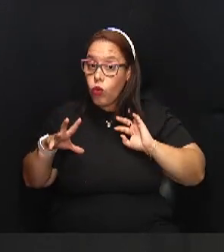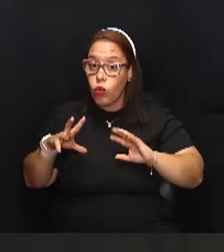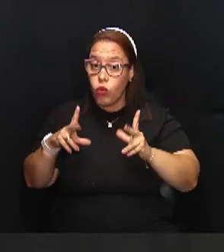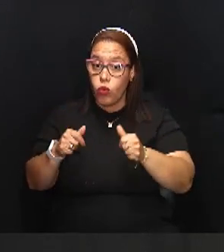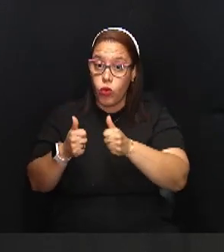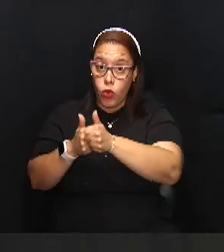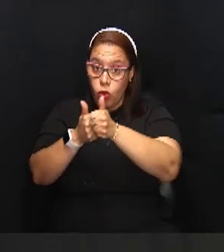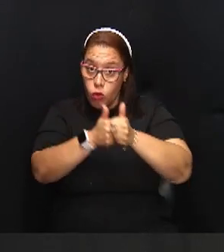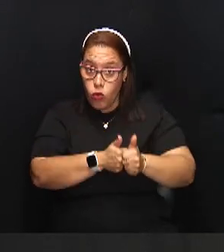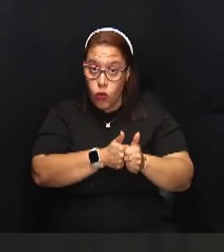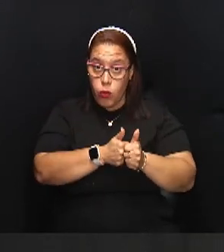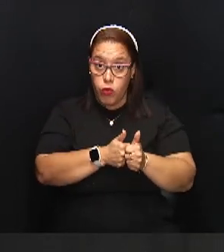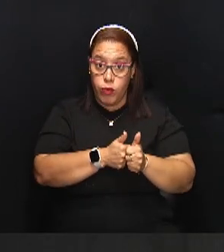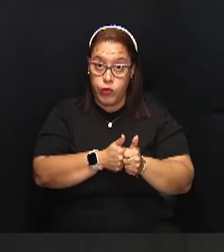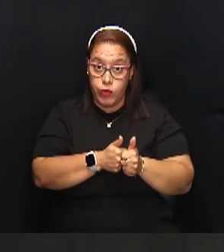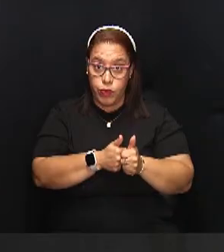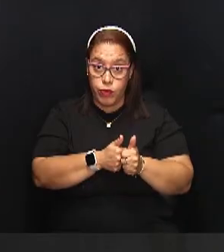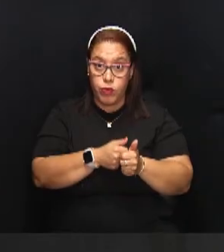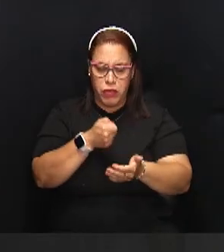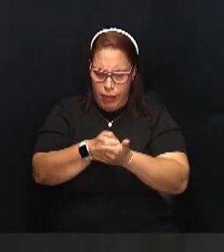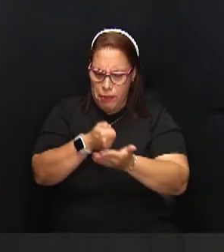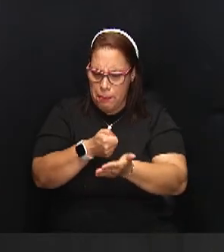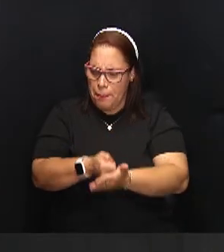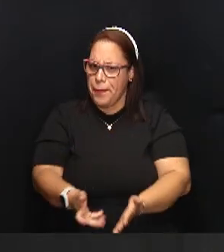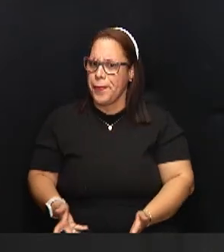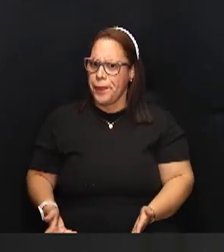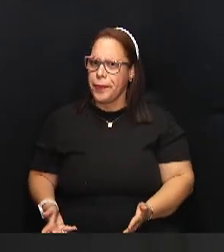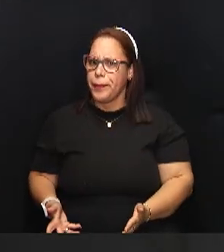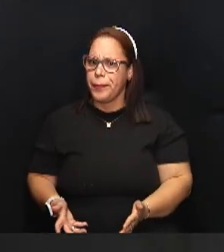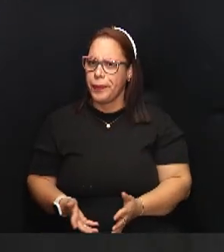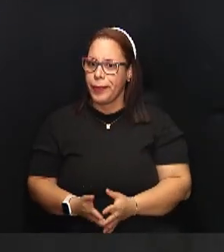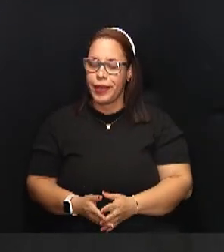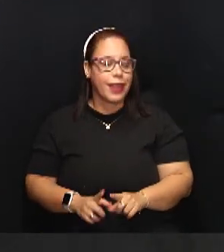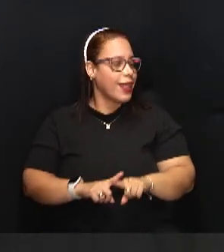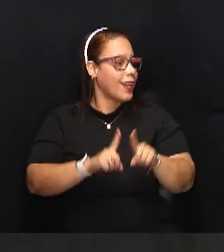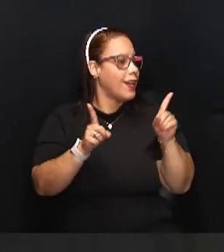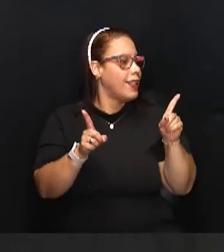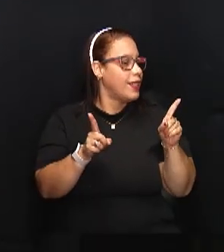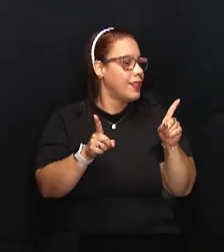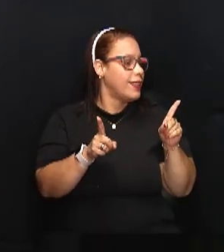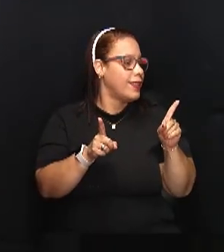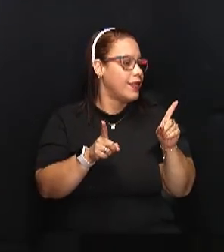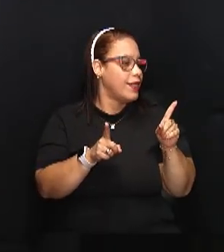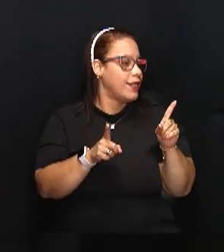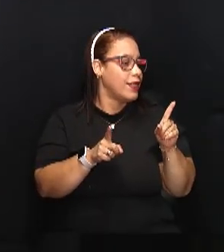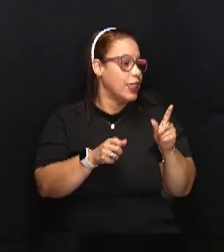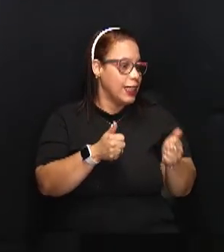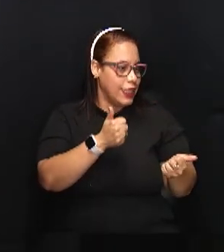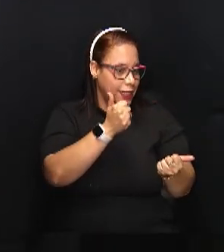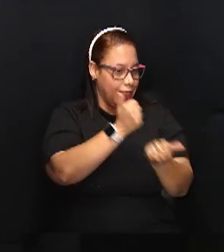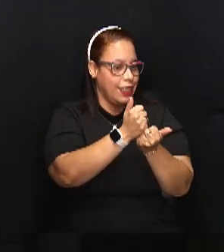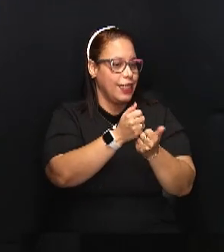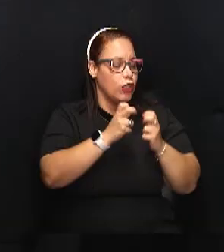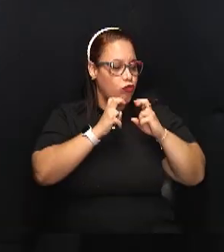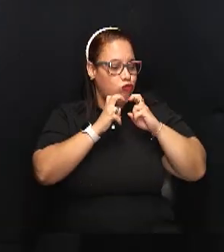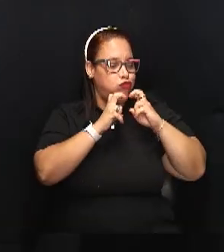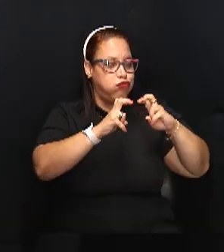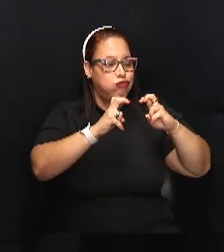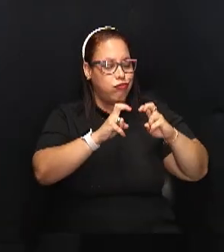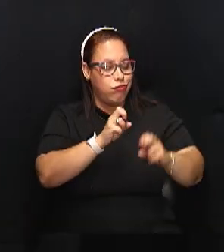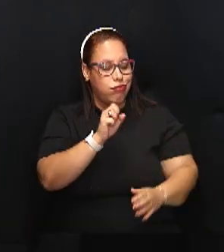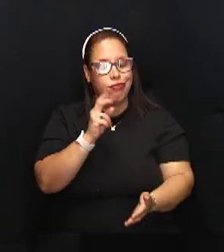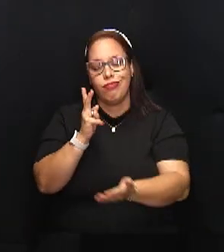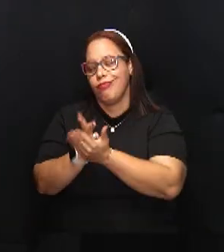eu acompanho tudo. Eu sou muito exigente, Mas eles são seus porta-vozes ali naquele momento.